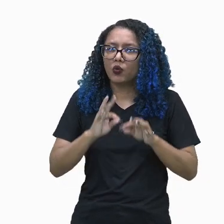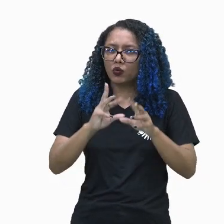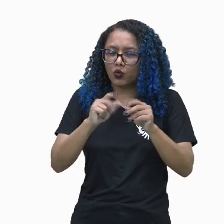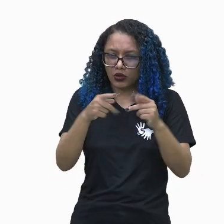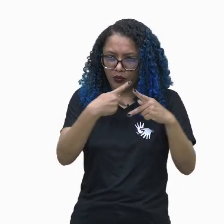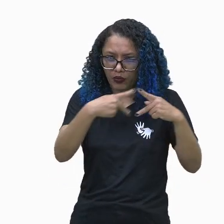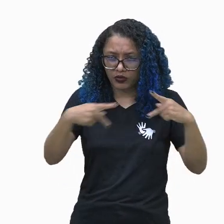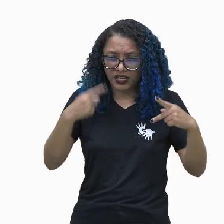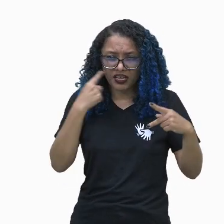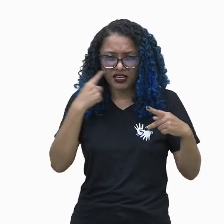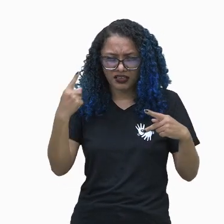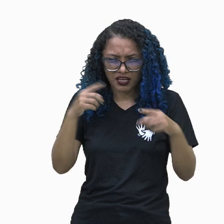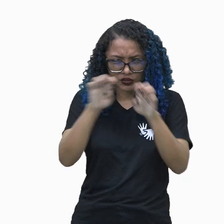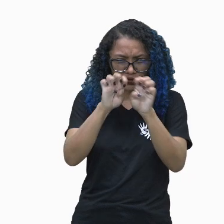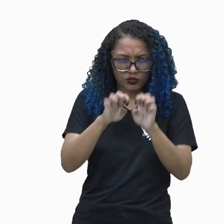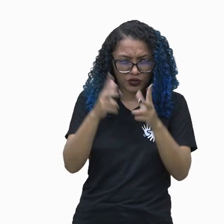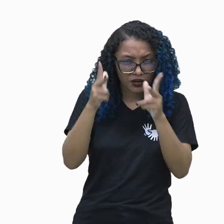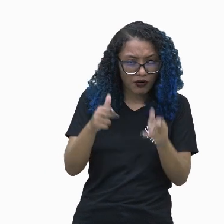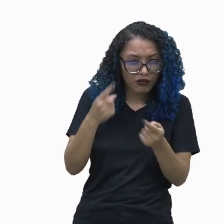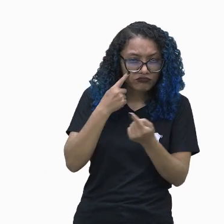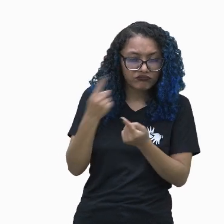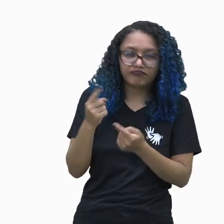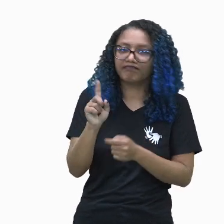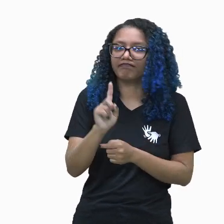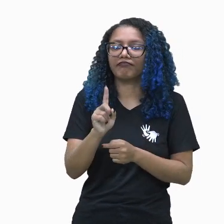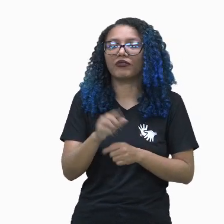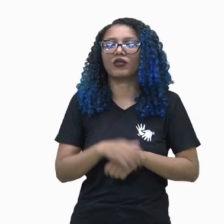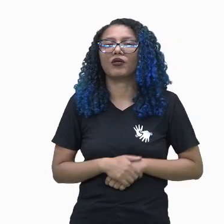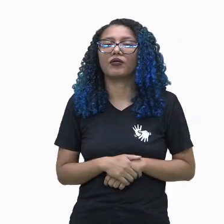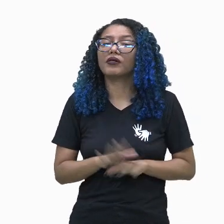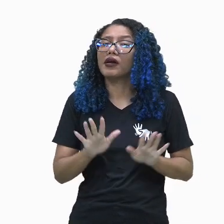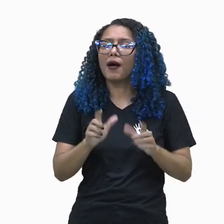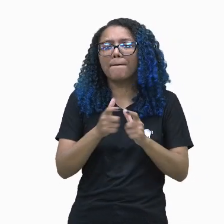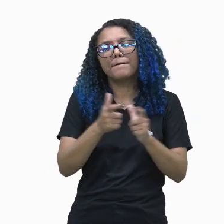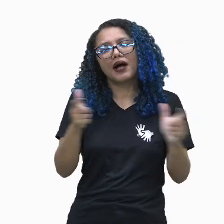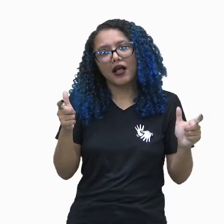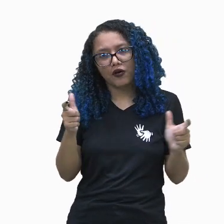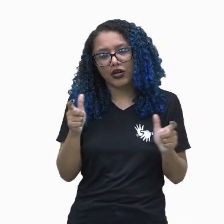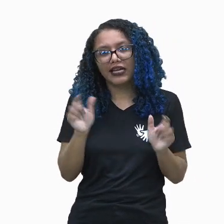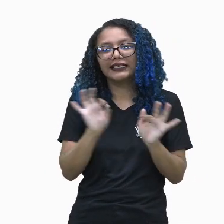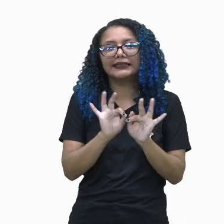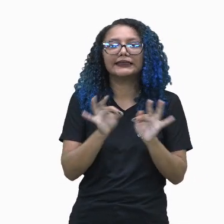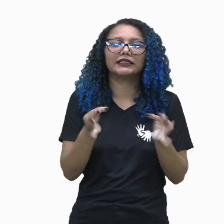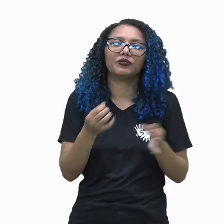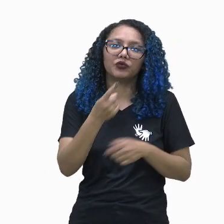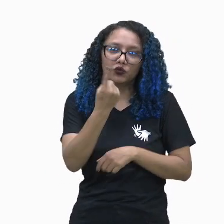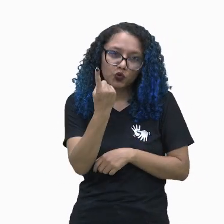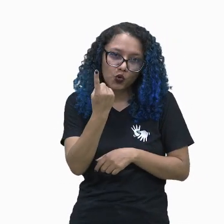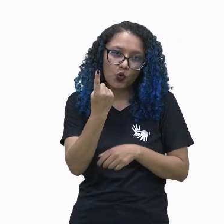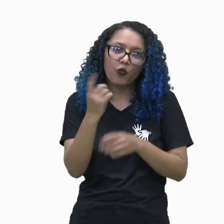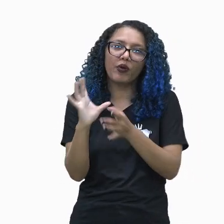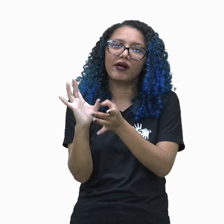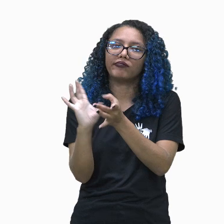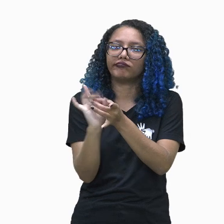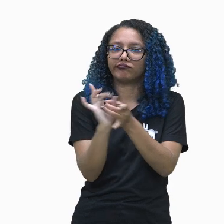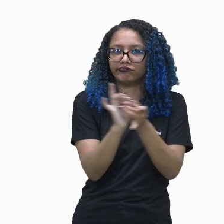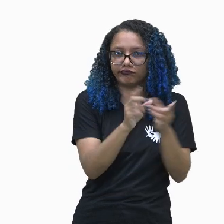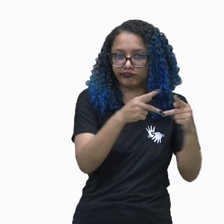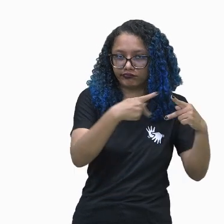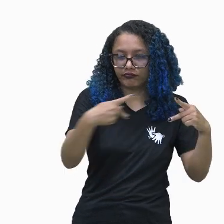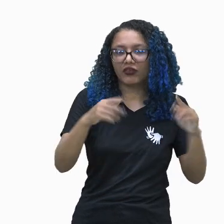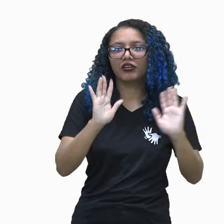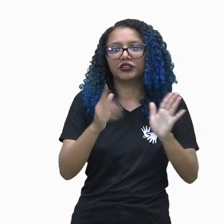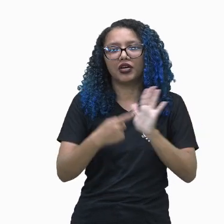essa estrutura, vale ressaltar, já que muitas são compostas apenas por uma cadeia polipeptídica, como mostrada na